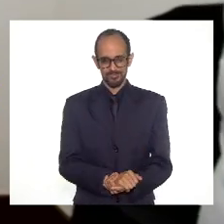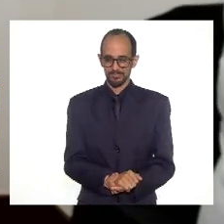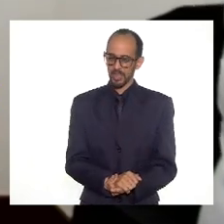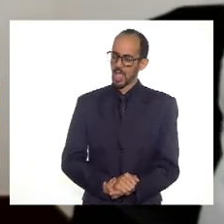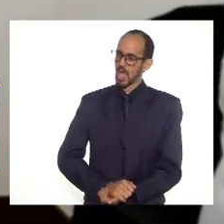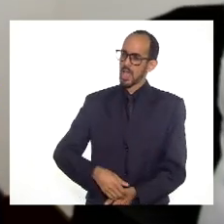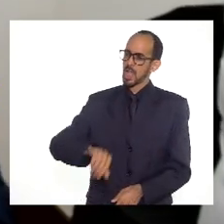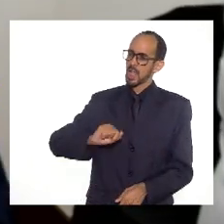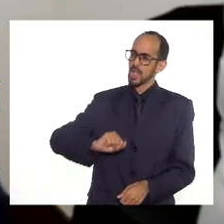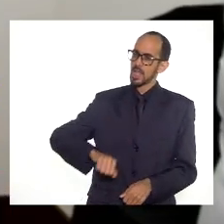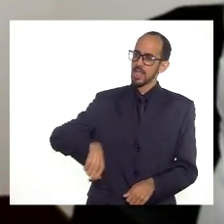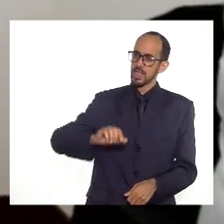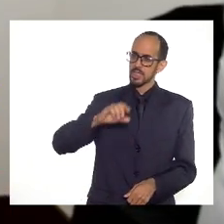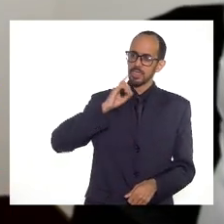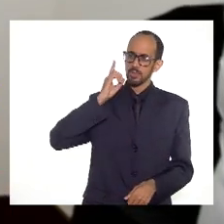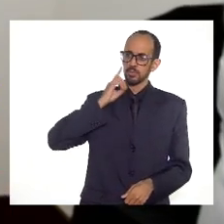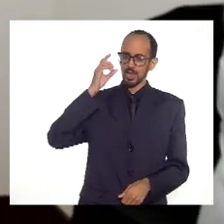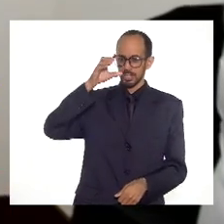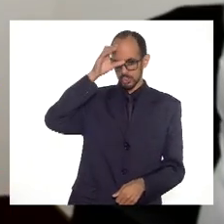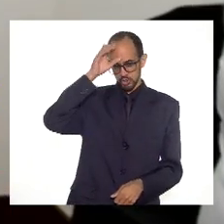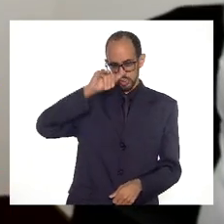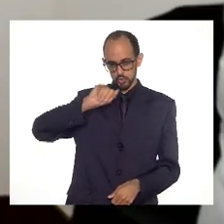Deputada Tia Ju.